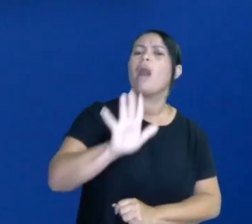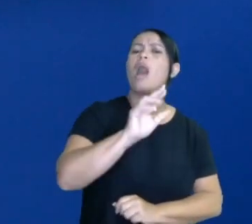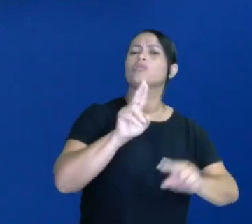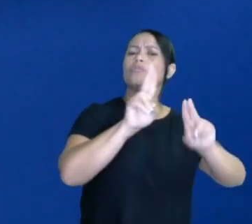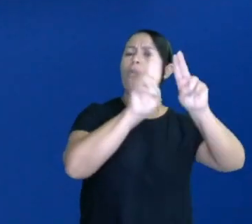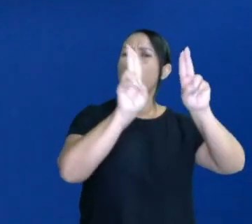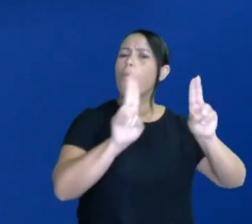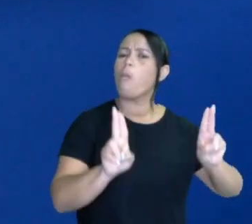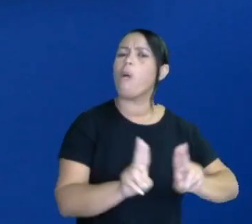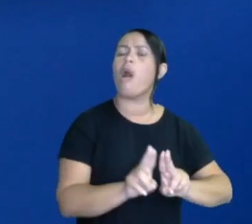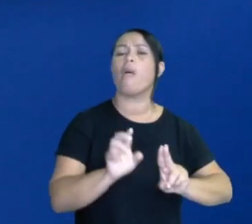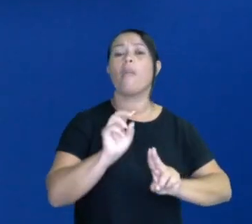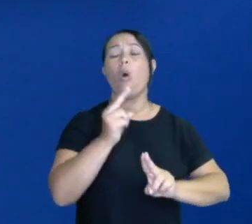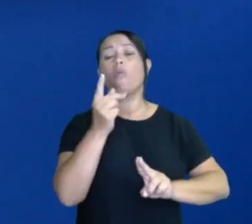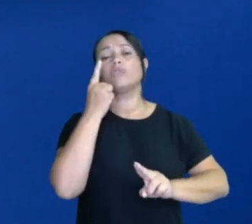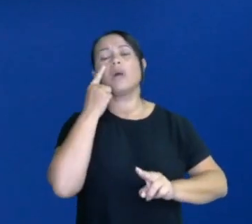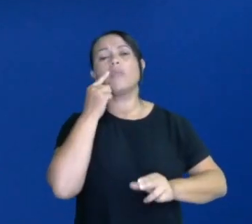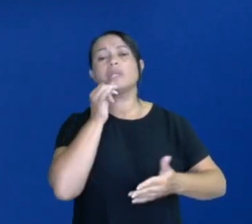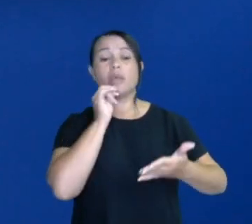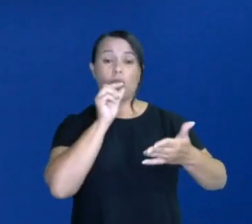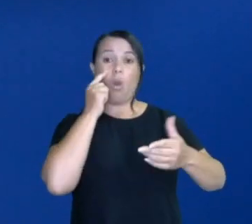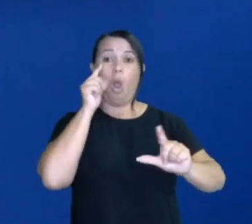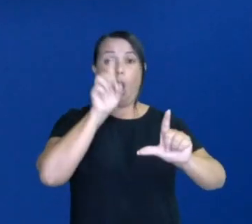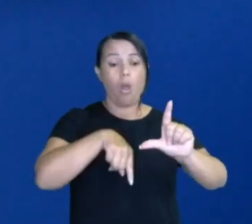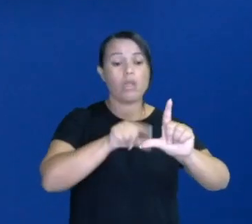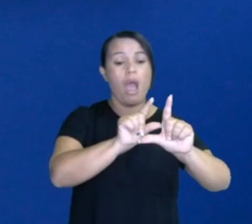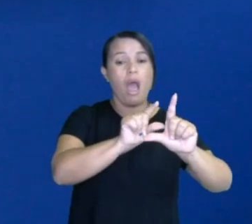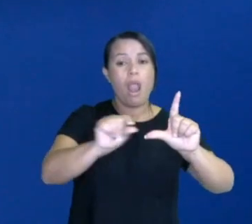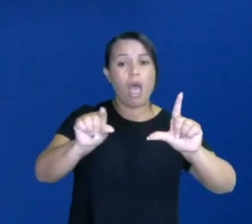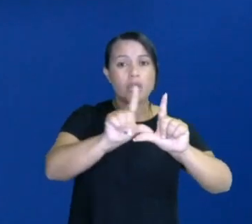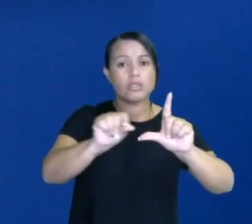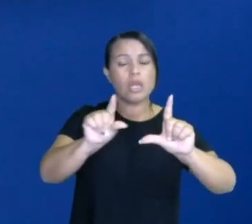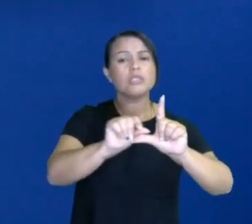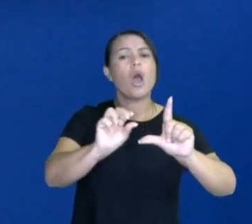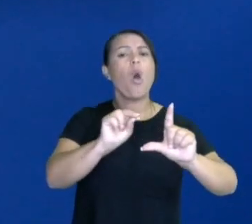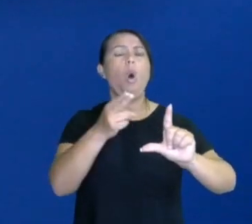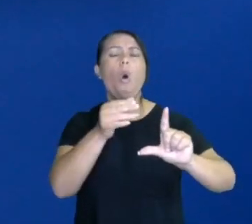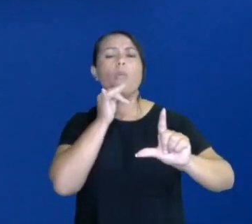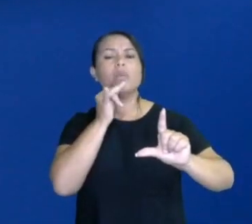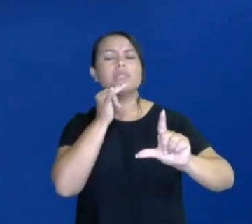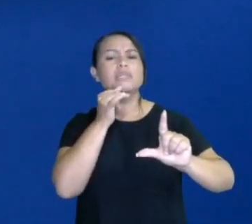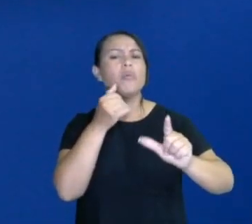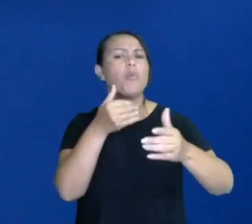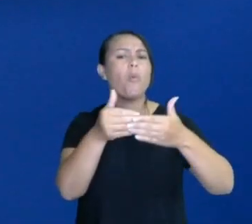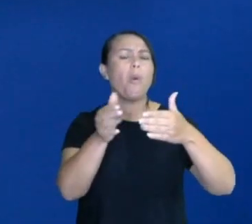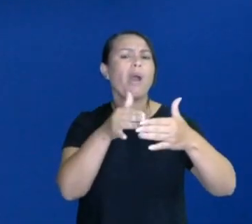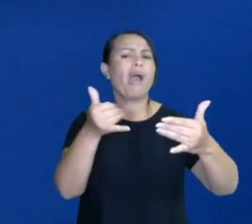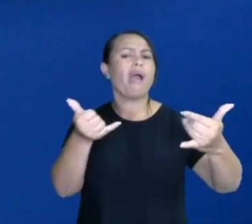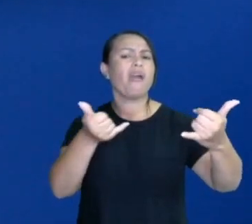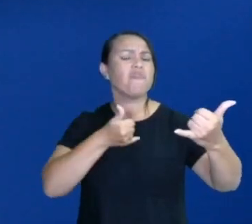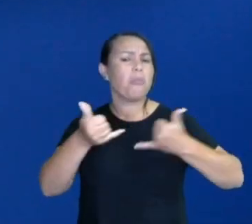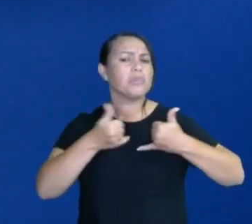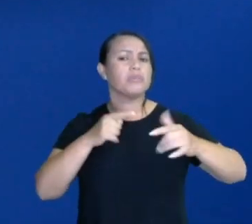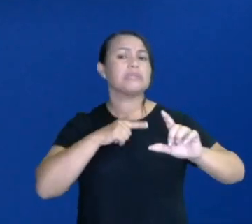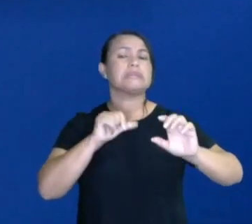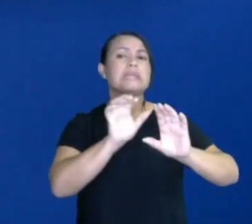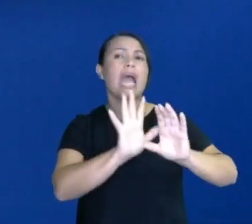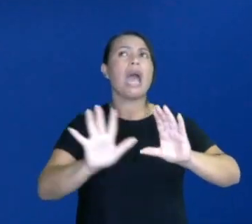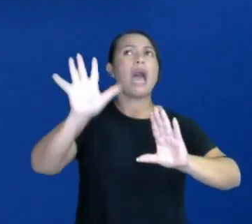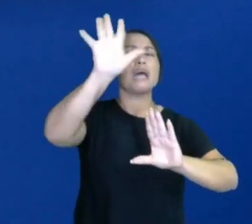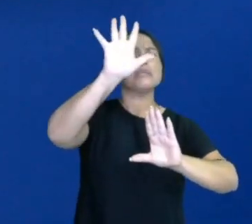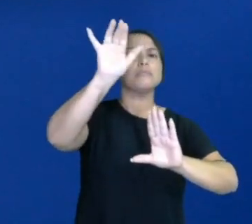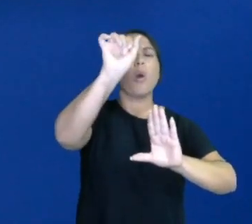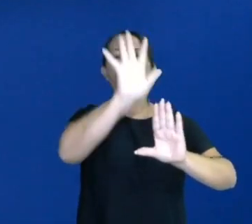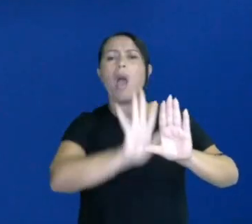imagem, ou você analisa a legenda, ou você leva em consideração qualquer informação que tenha acima ou